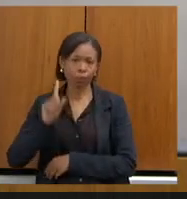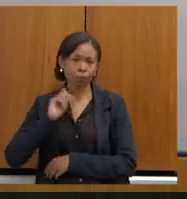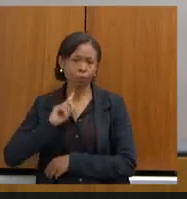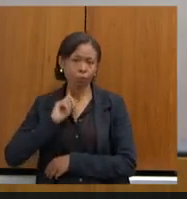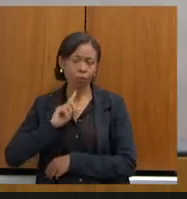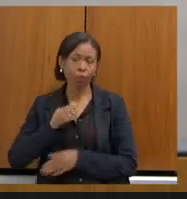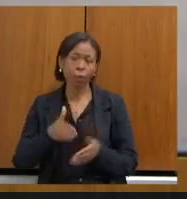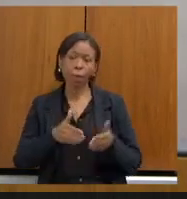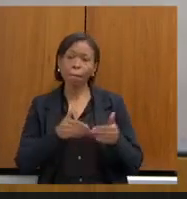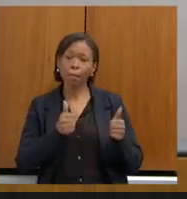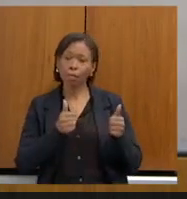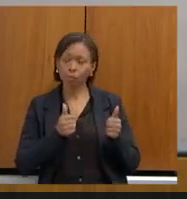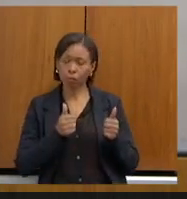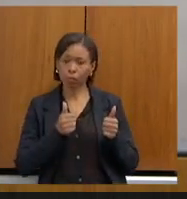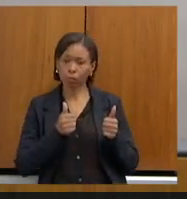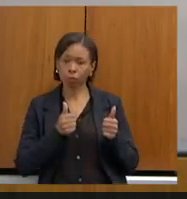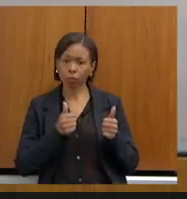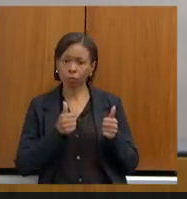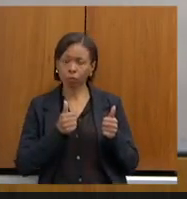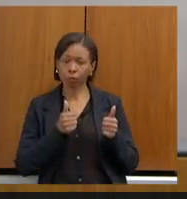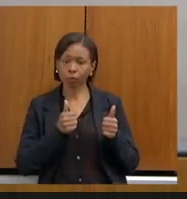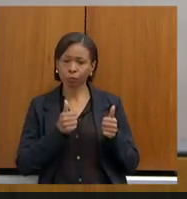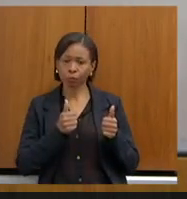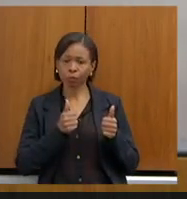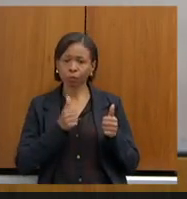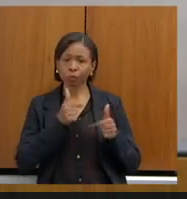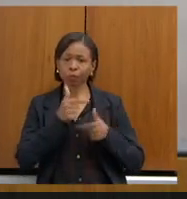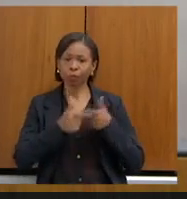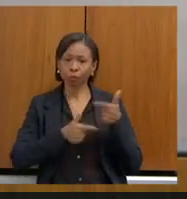promoção por antiguidade ao servidor